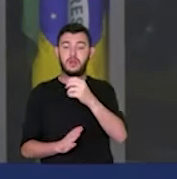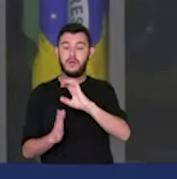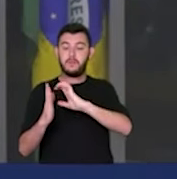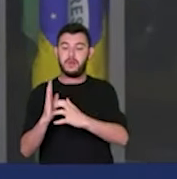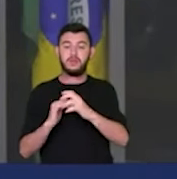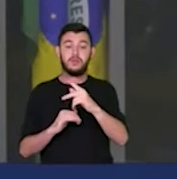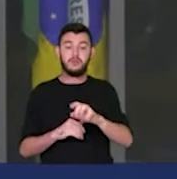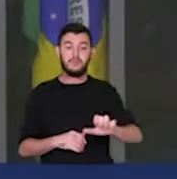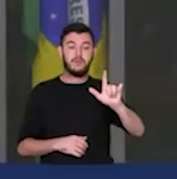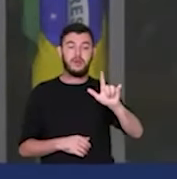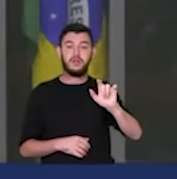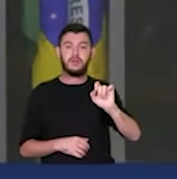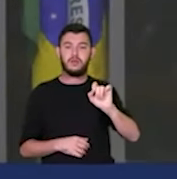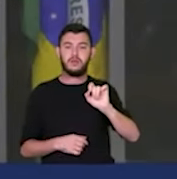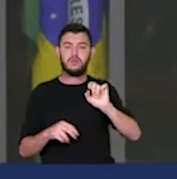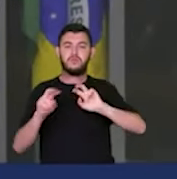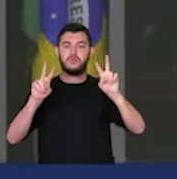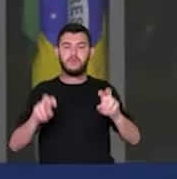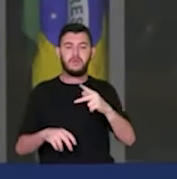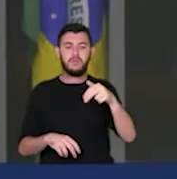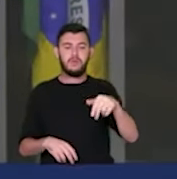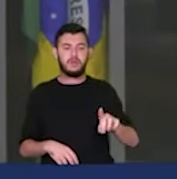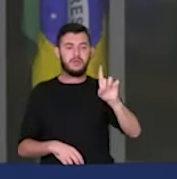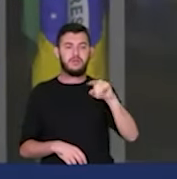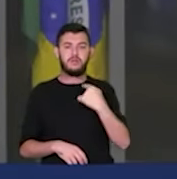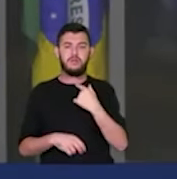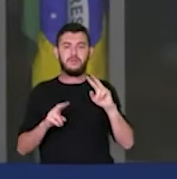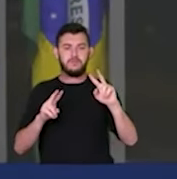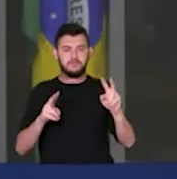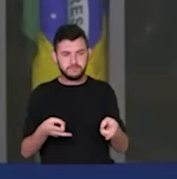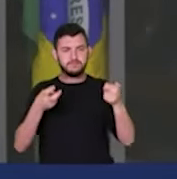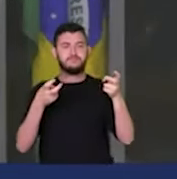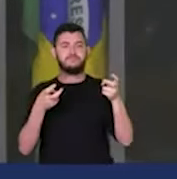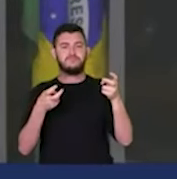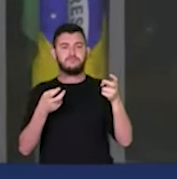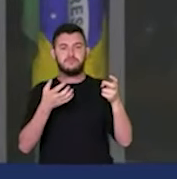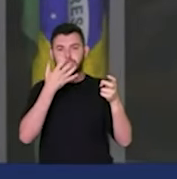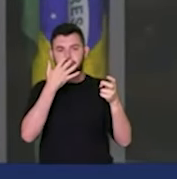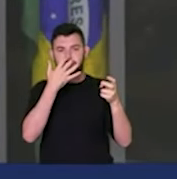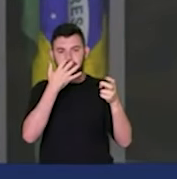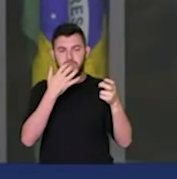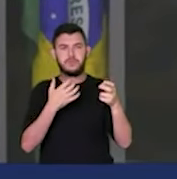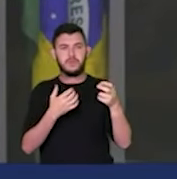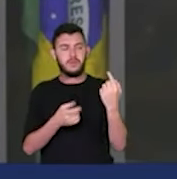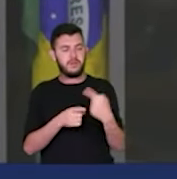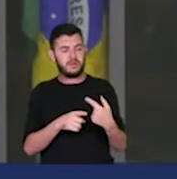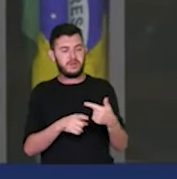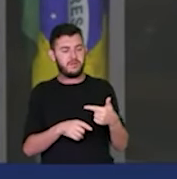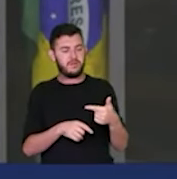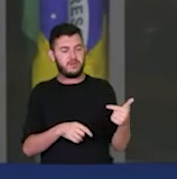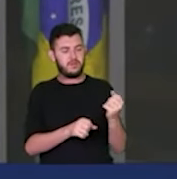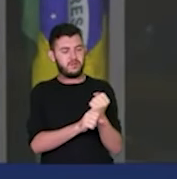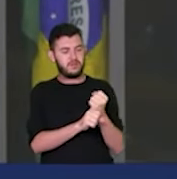em relação ao PND, que apreciamos aqui depois de 22 anos, depois